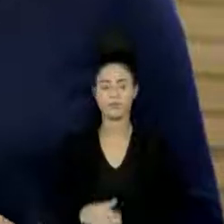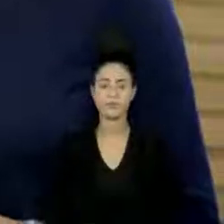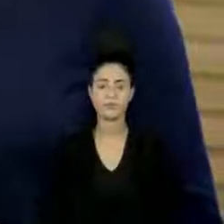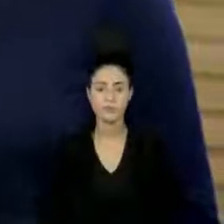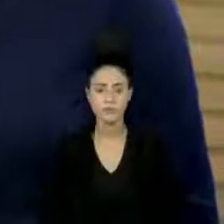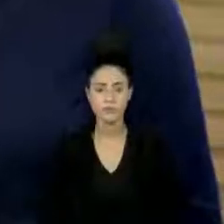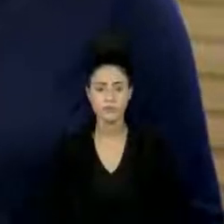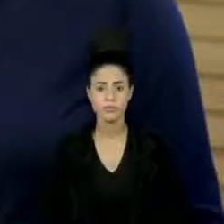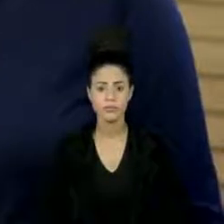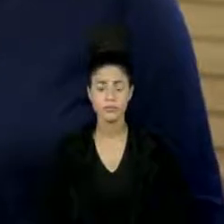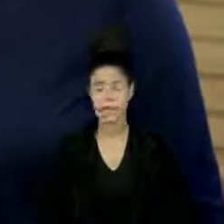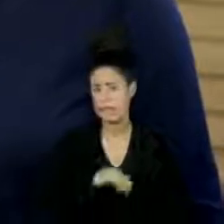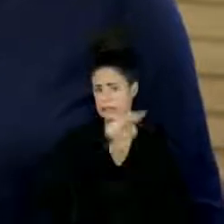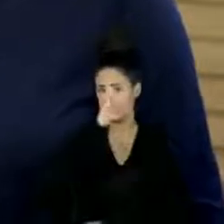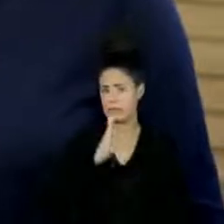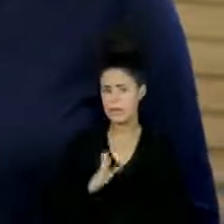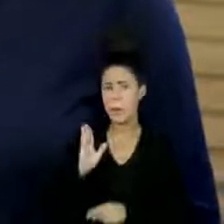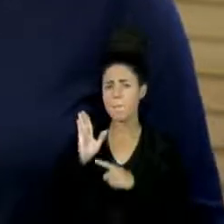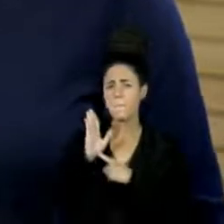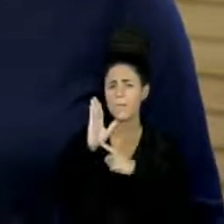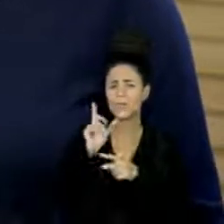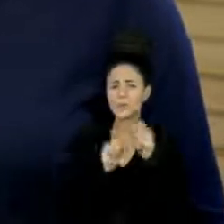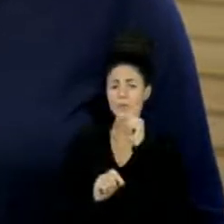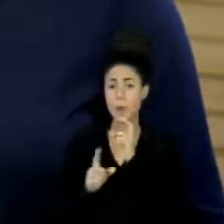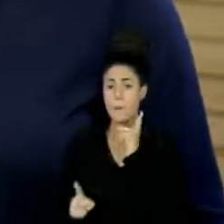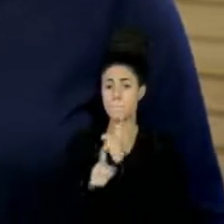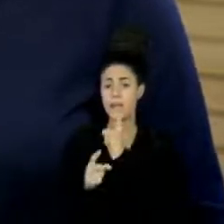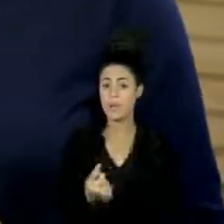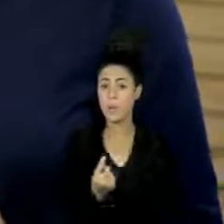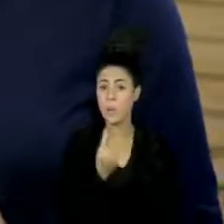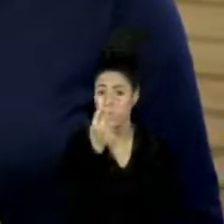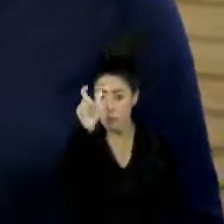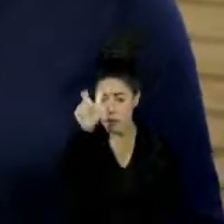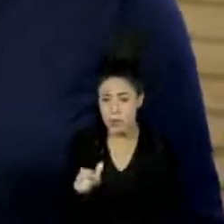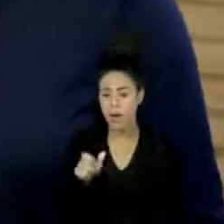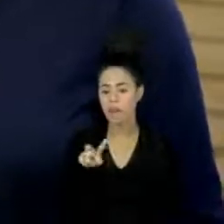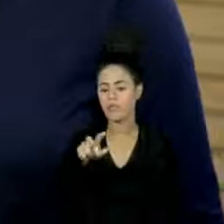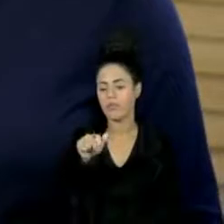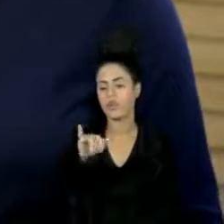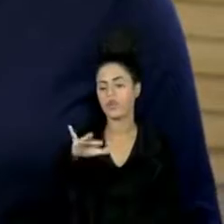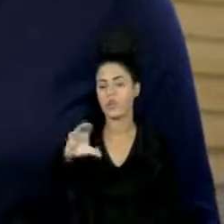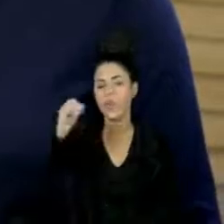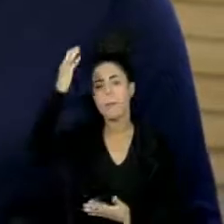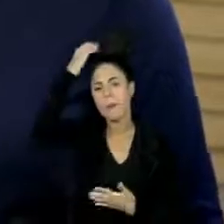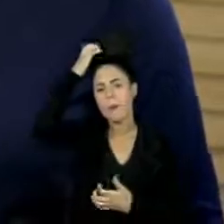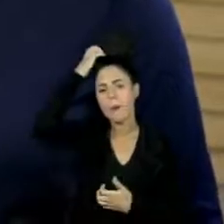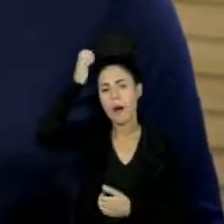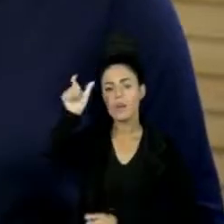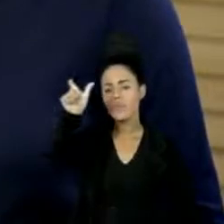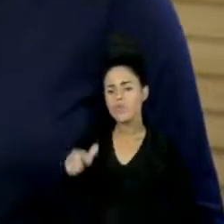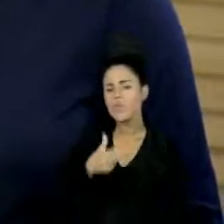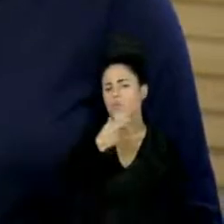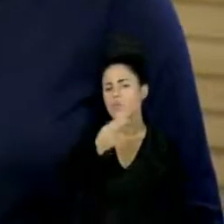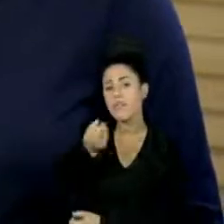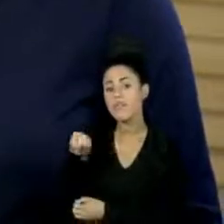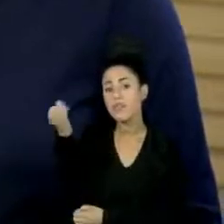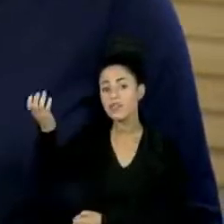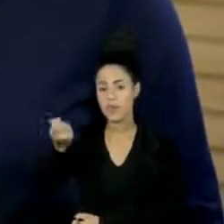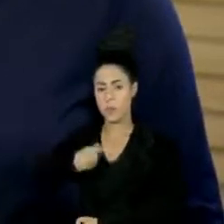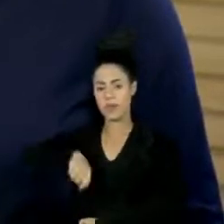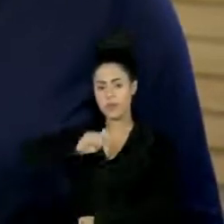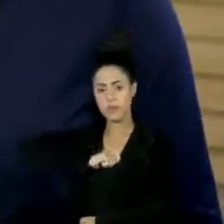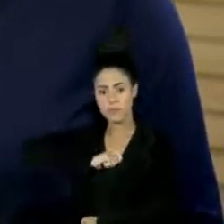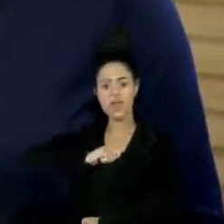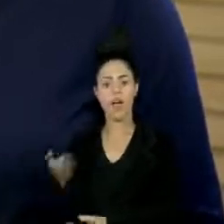e o Brasil registra o primeiro caso de varíola dos Macacos um homem que viajou para a Espanha está isolado no Hospital